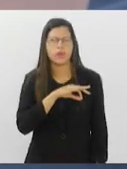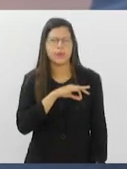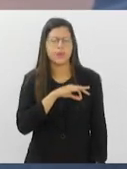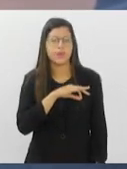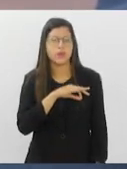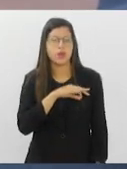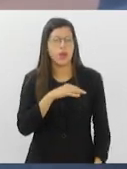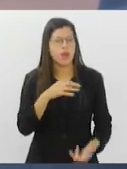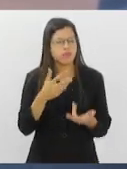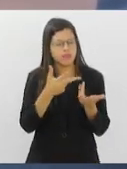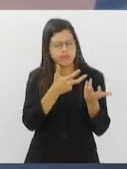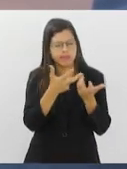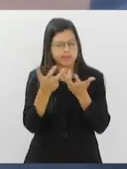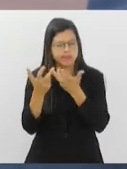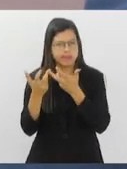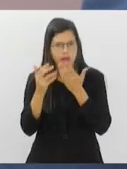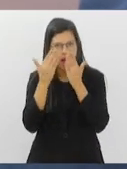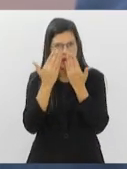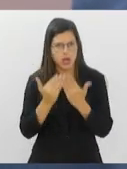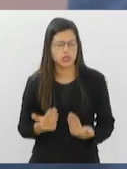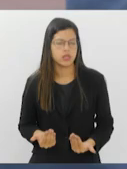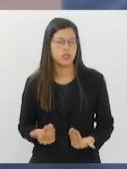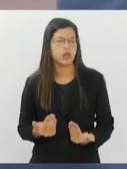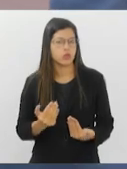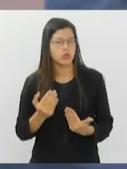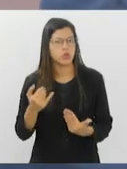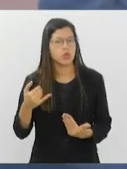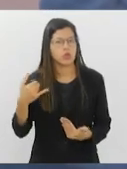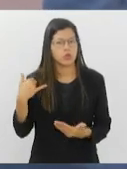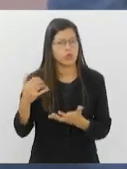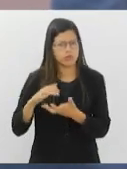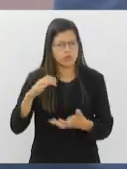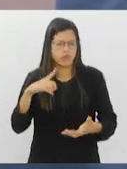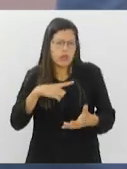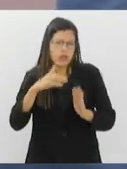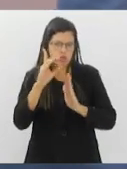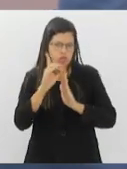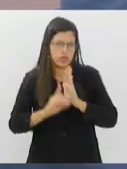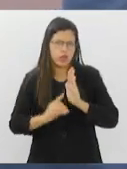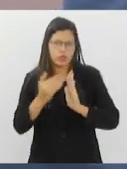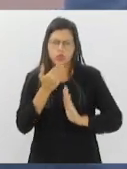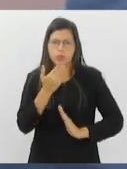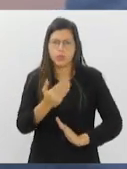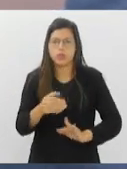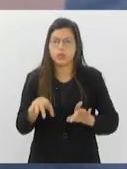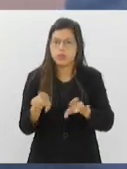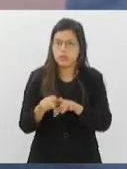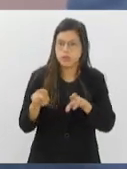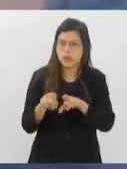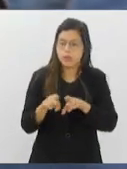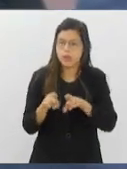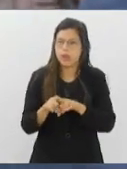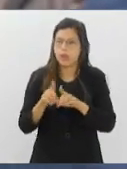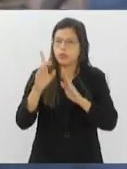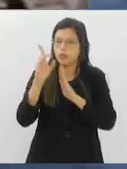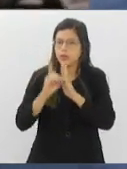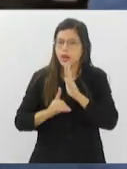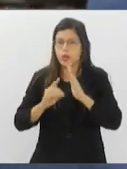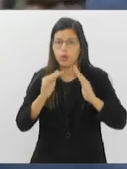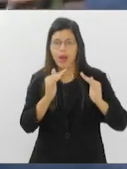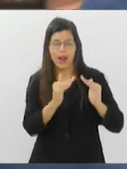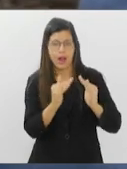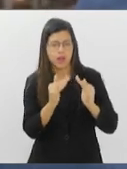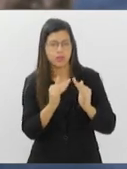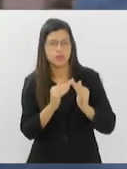Então, observando esses benefícios, o idoso tem o direito aí de constituir. O direito à habitação também, que os